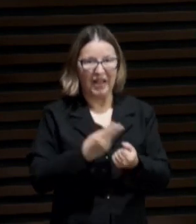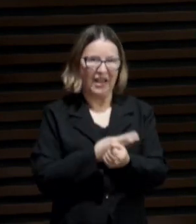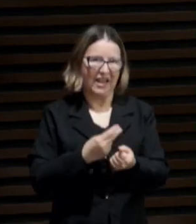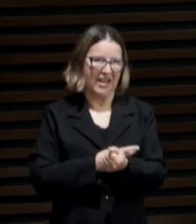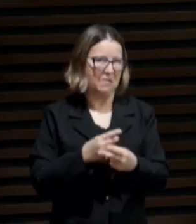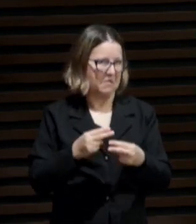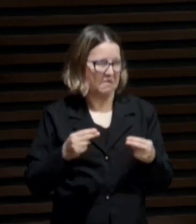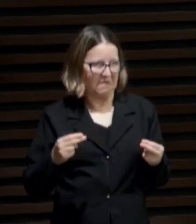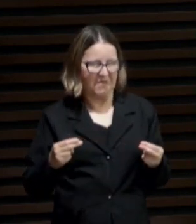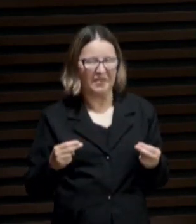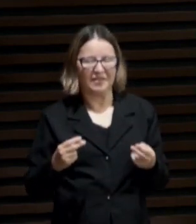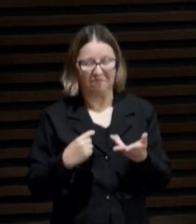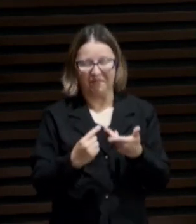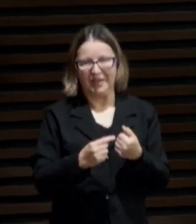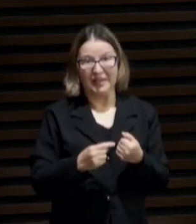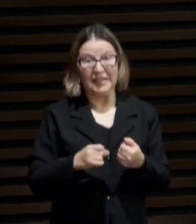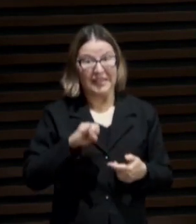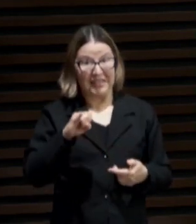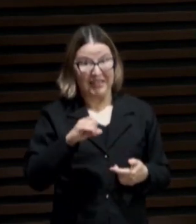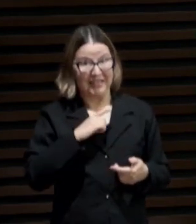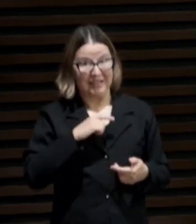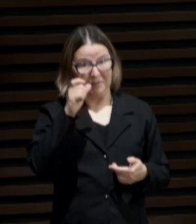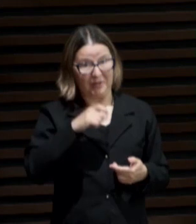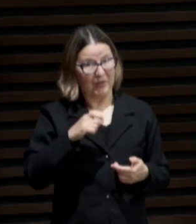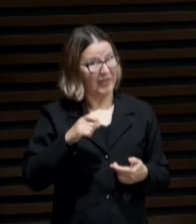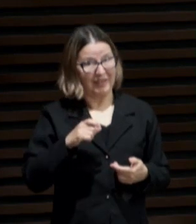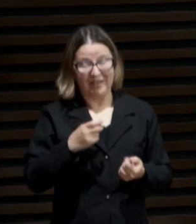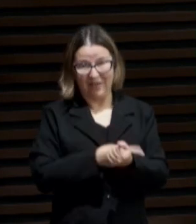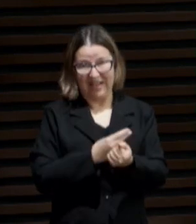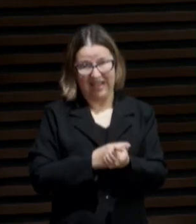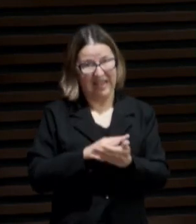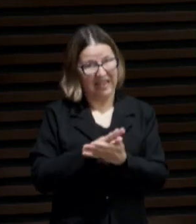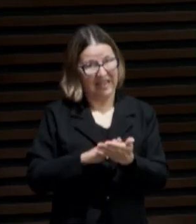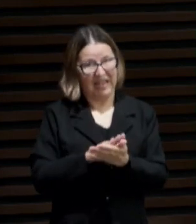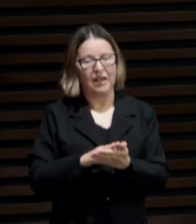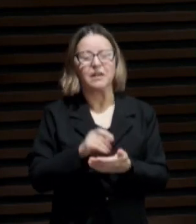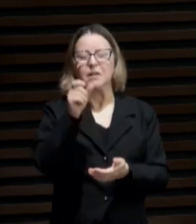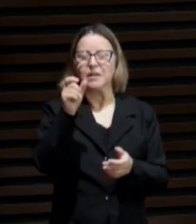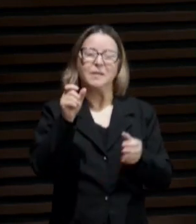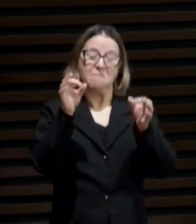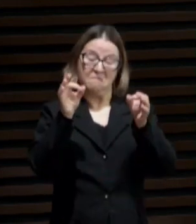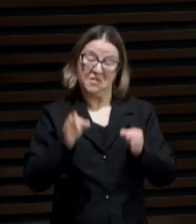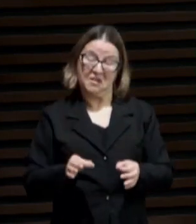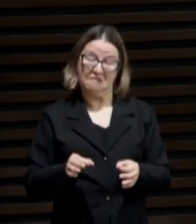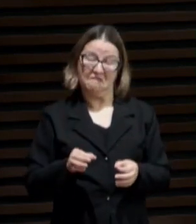não tropeça no falar, é perfeito varão, capaz de refrear também todo o